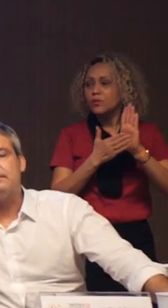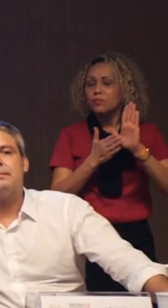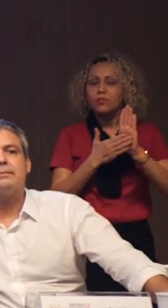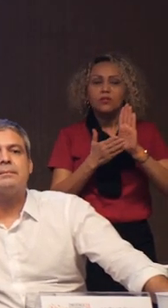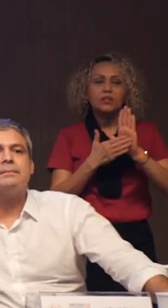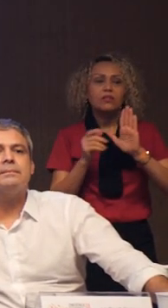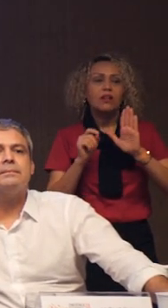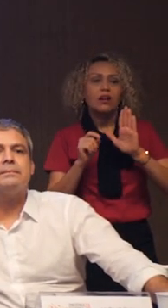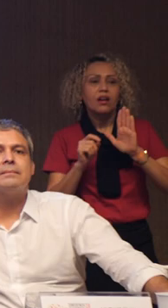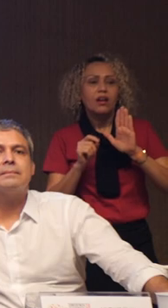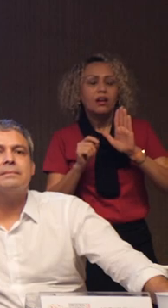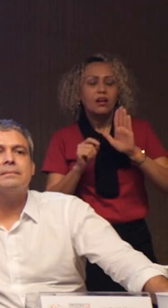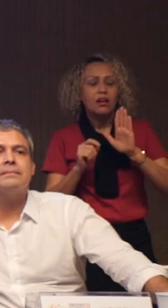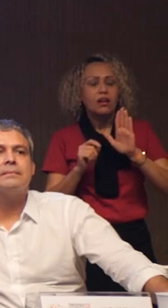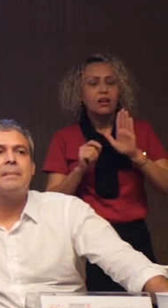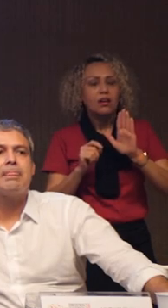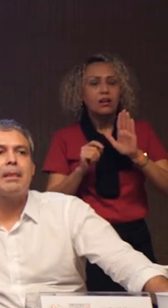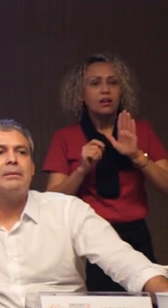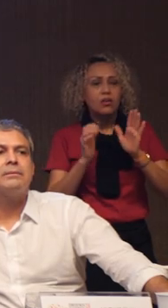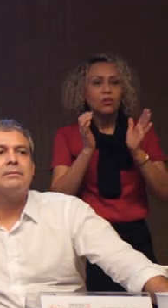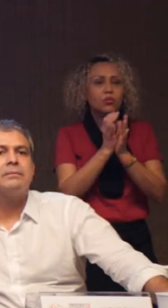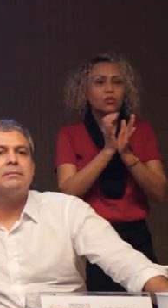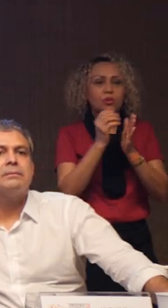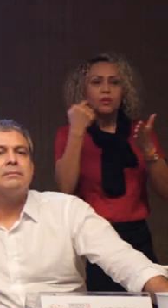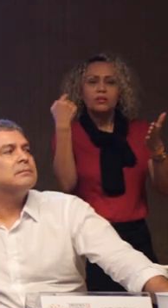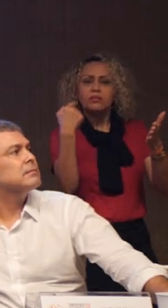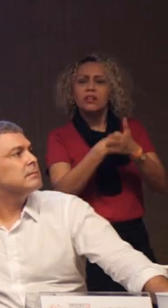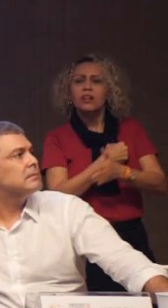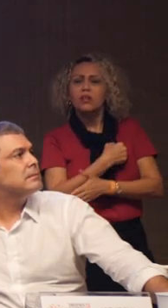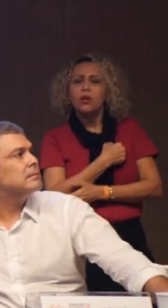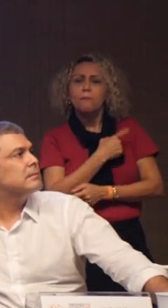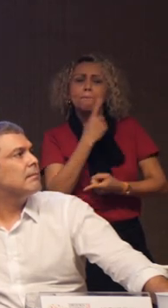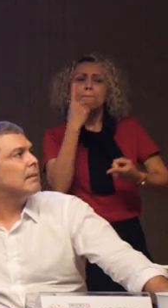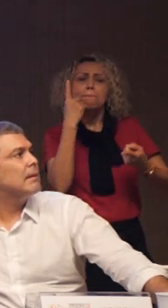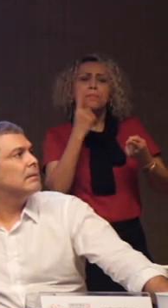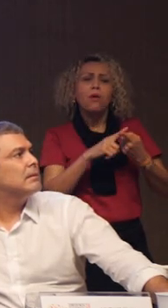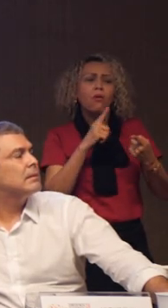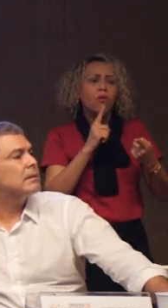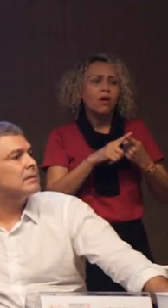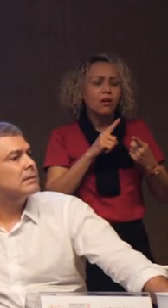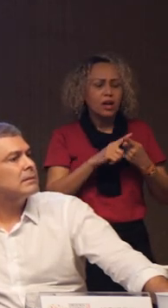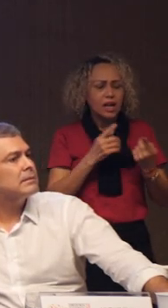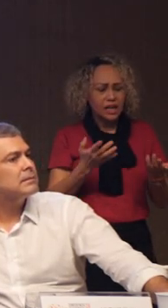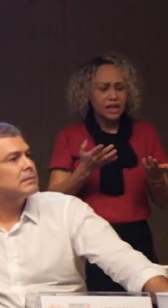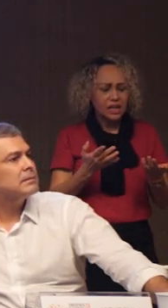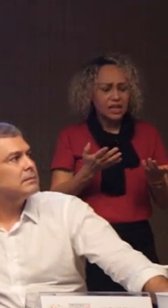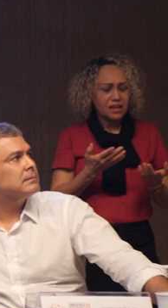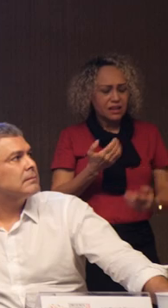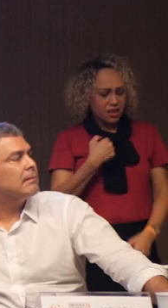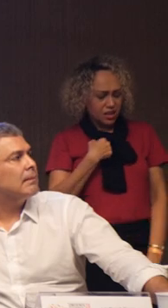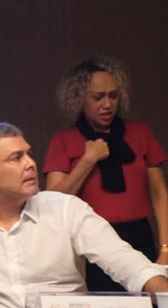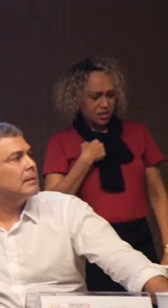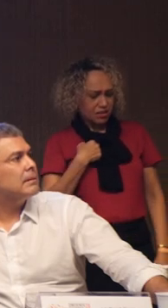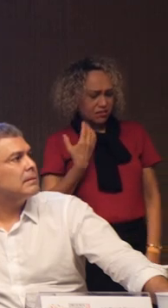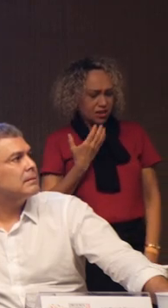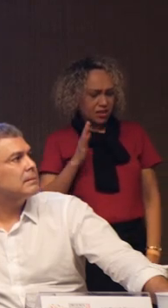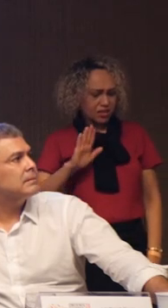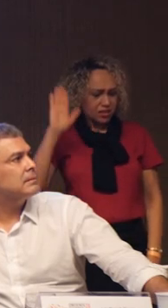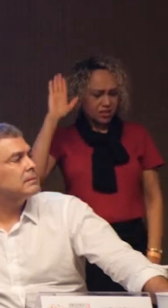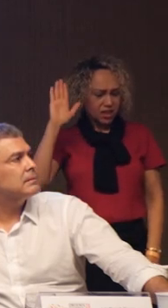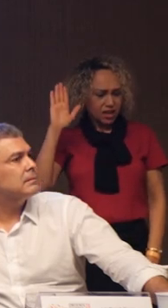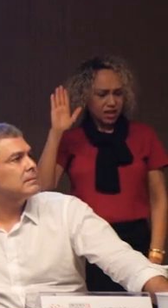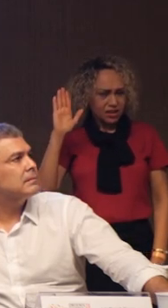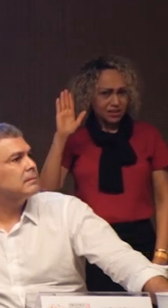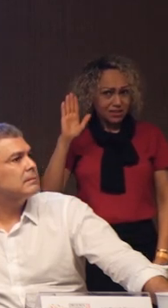me fizeram no grupo é por que você quer ser candidato? E aí eu fiz a brincadeira com a pessoa assim, por que vocês querem